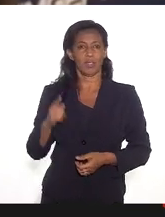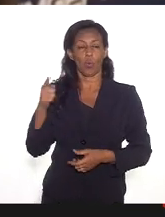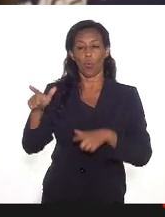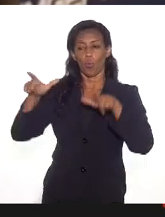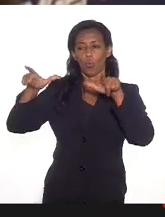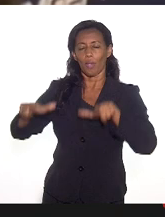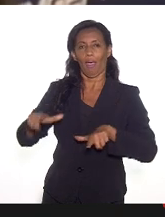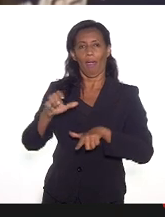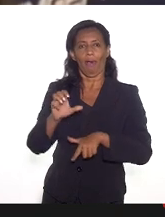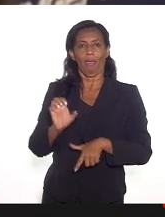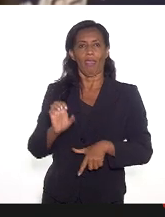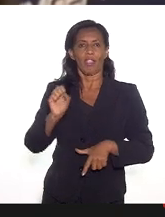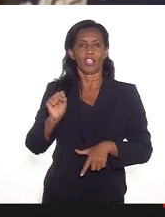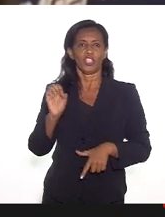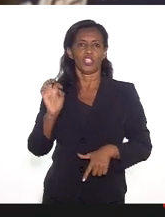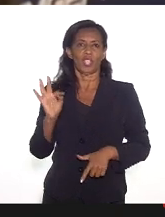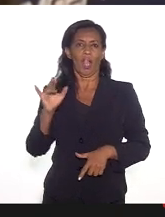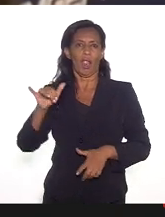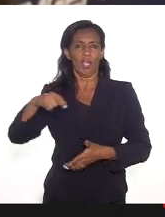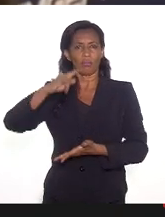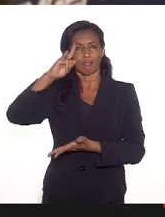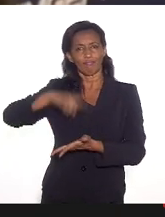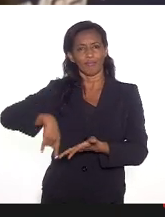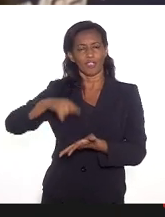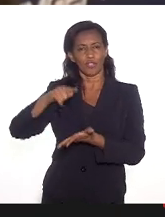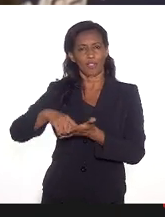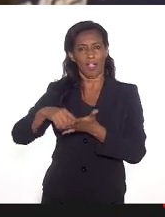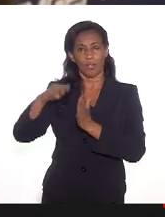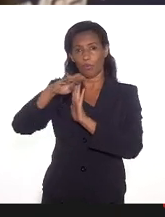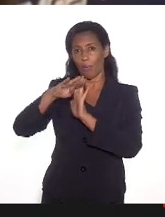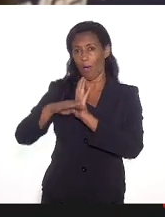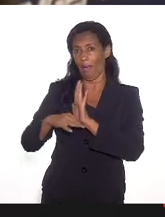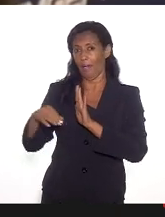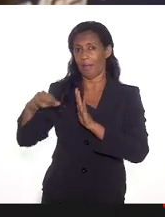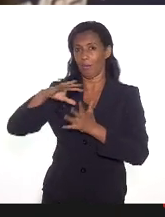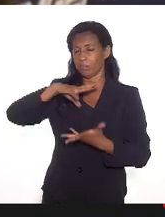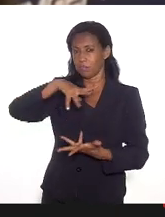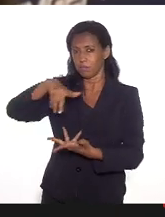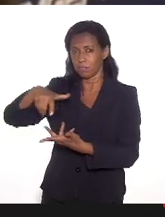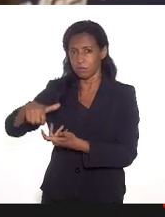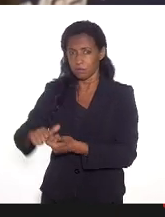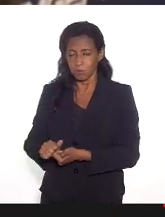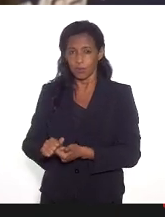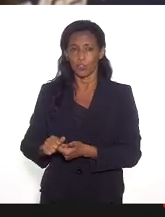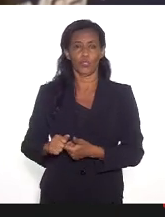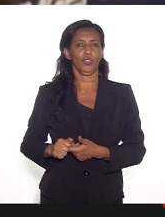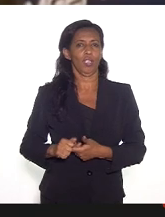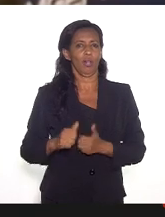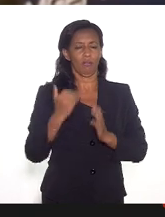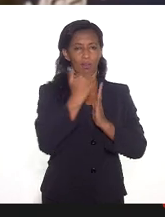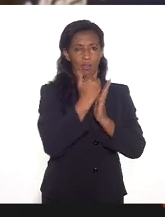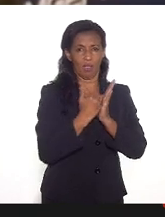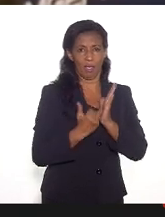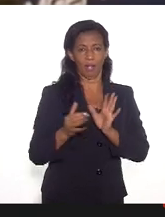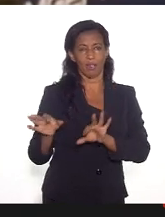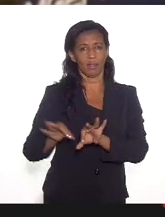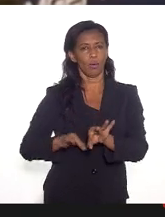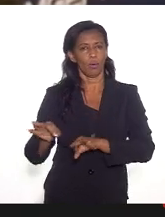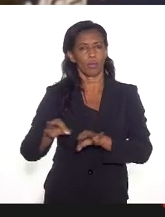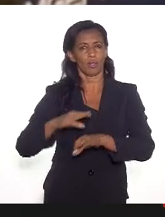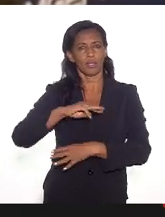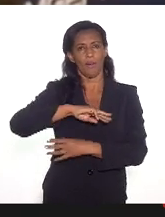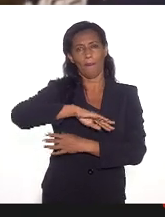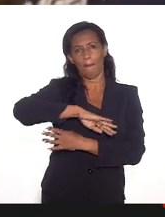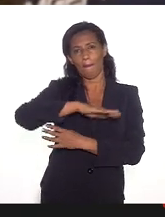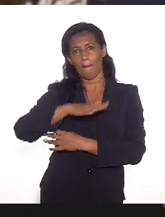qualificado, certificado pelas regras internacionais, que é a Convenção de Hong Kong e as regras da Organização